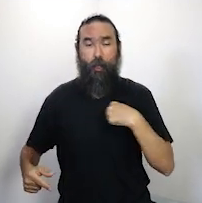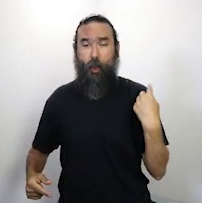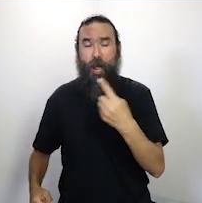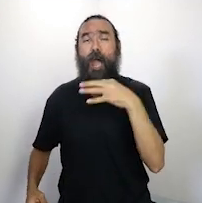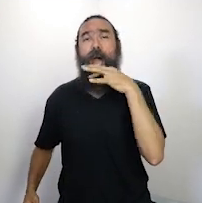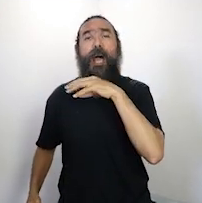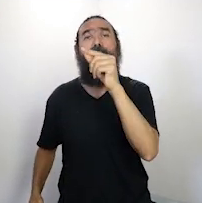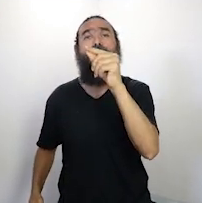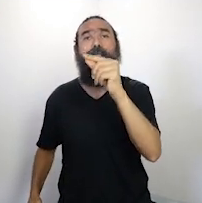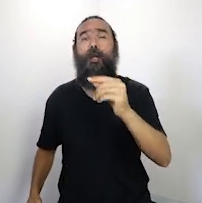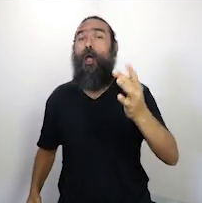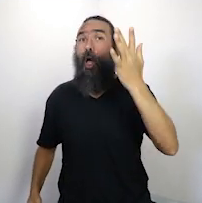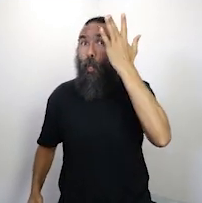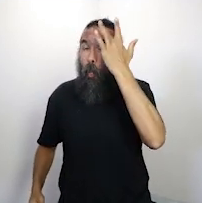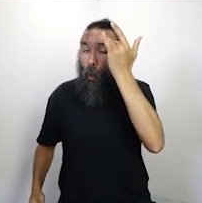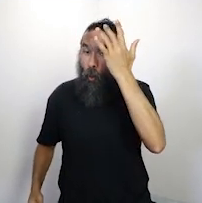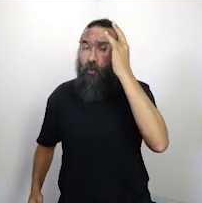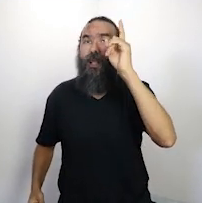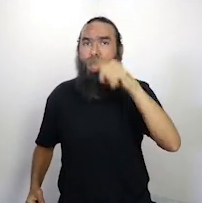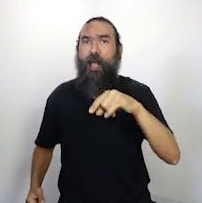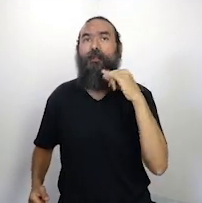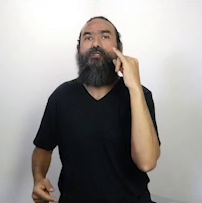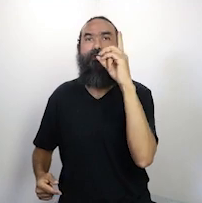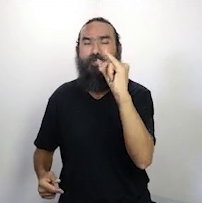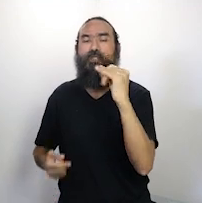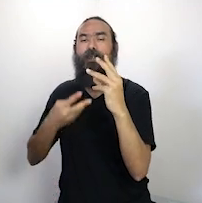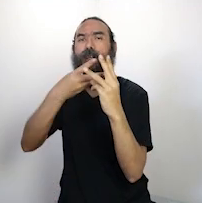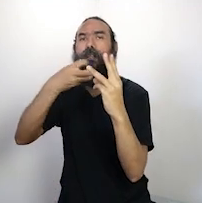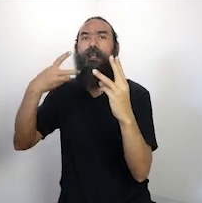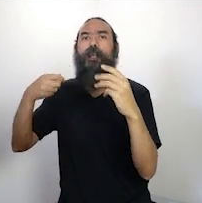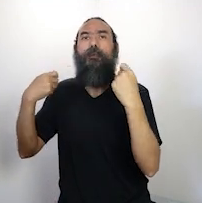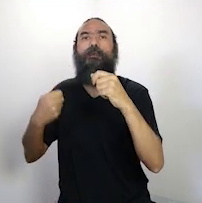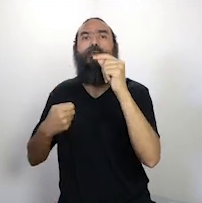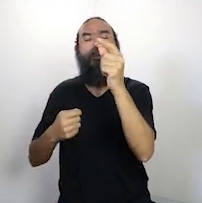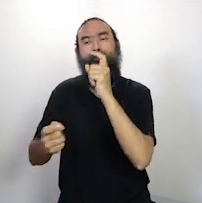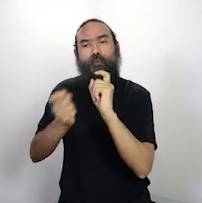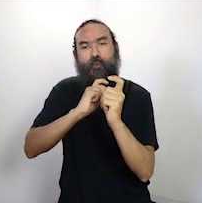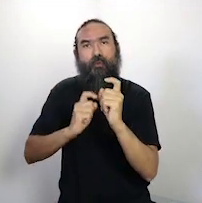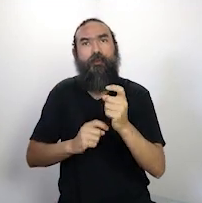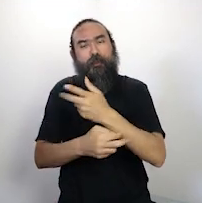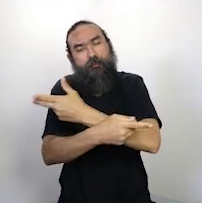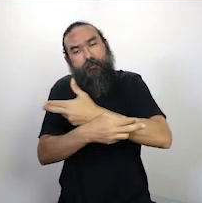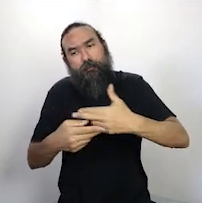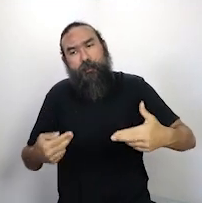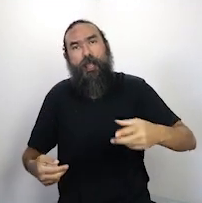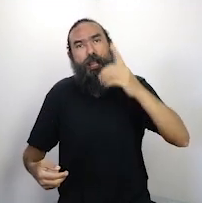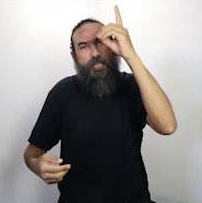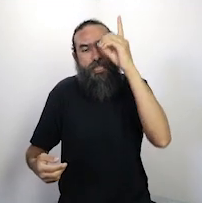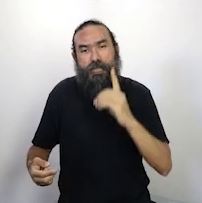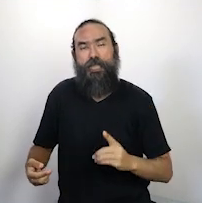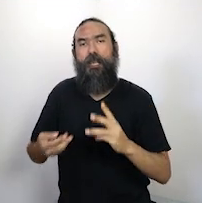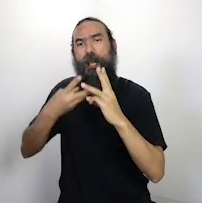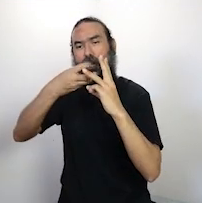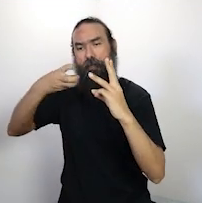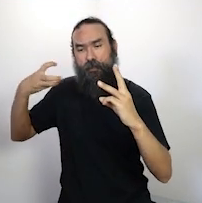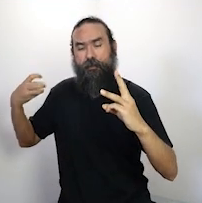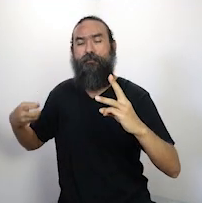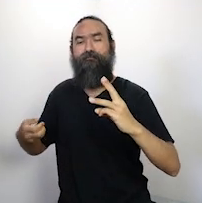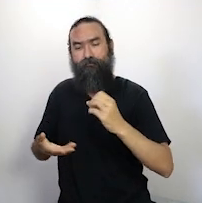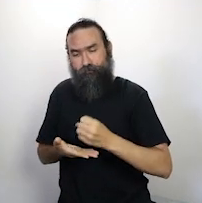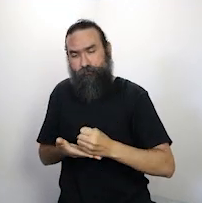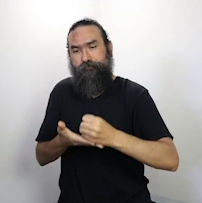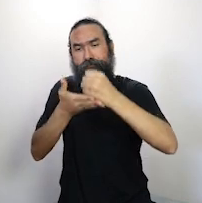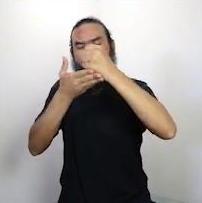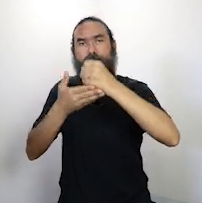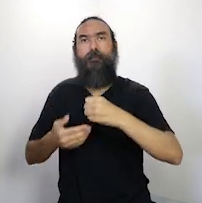dia de discutir as pautas indígenas e pensar com eles em formas de garantir direitos. É isso aí, é importante a gente sempre abrir esse